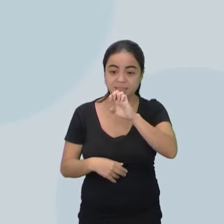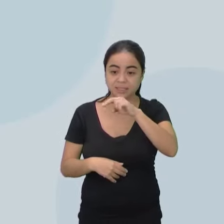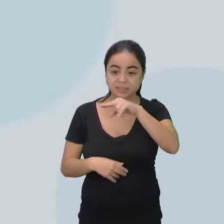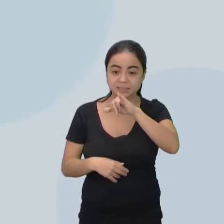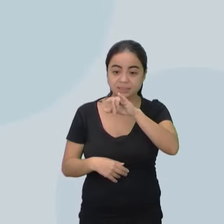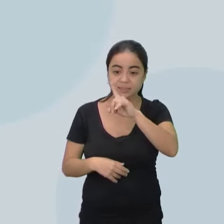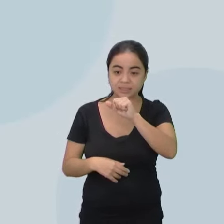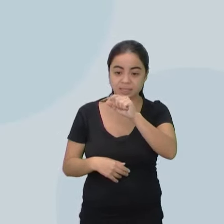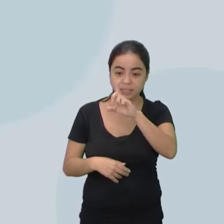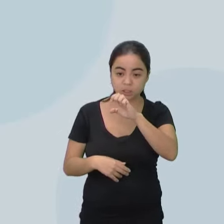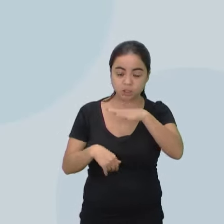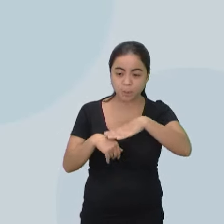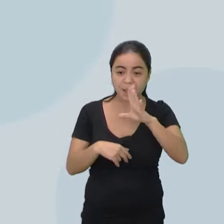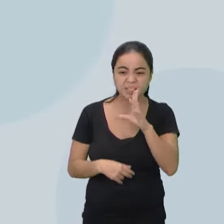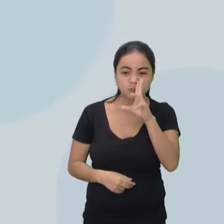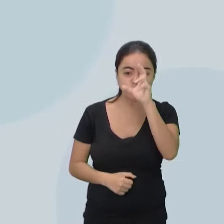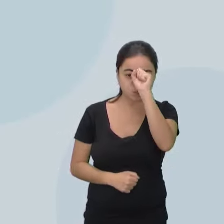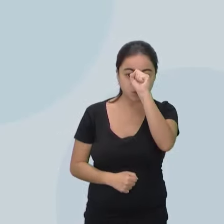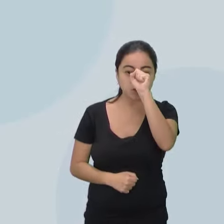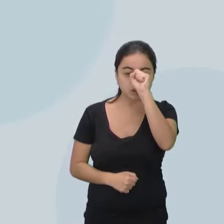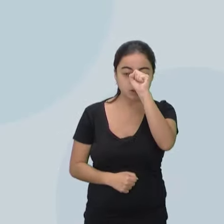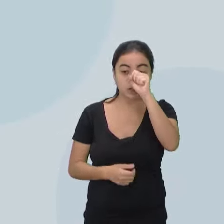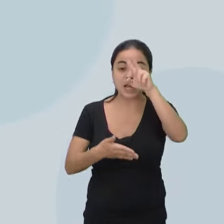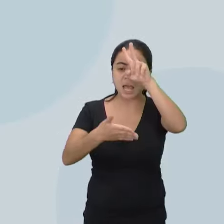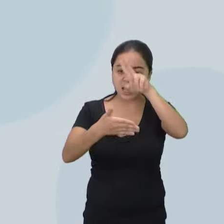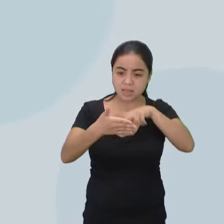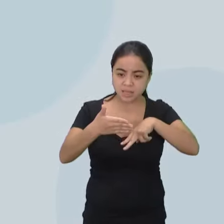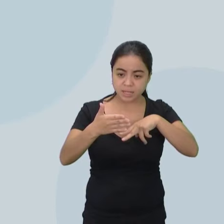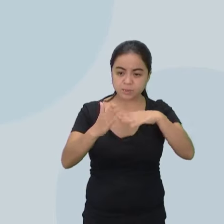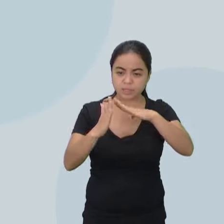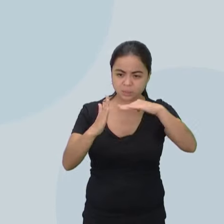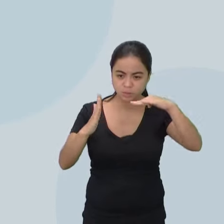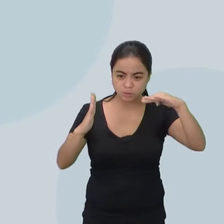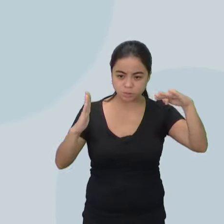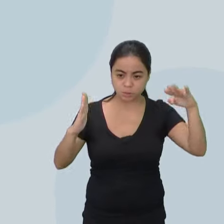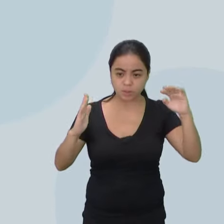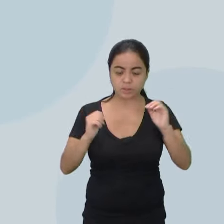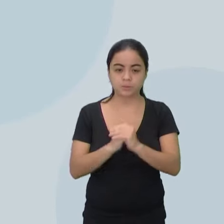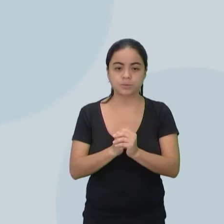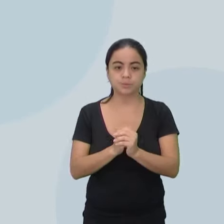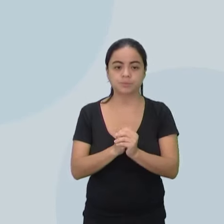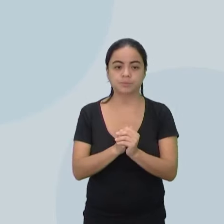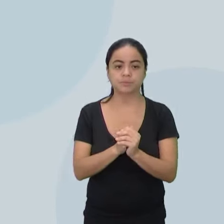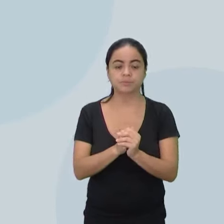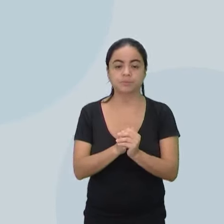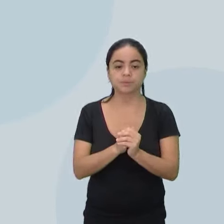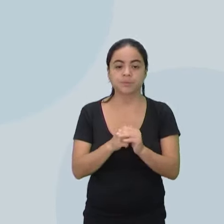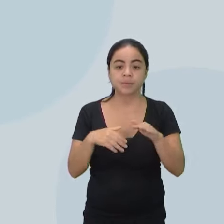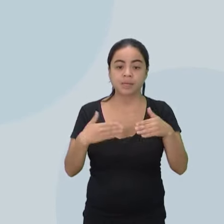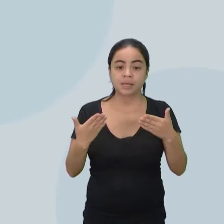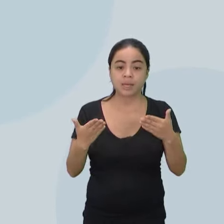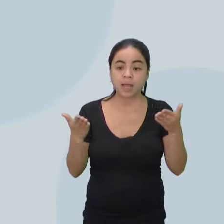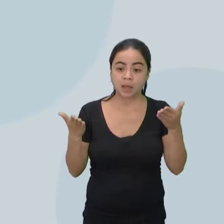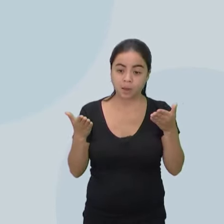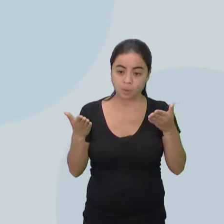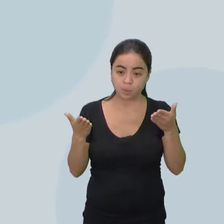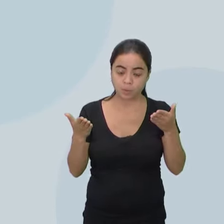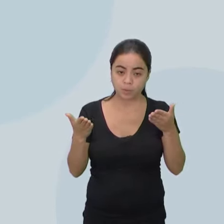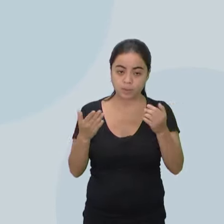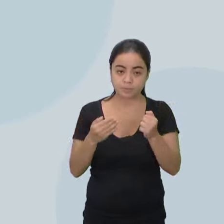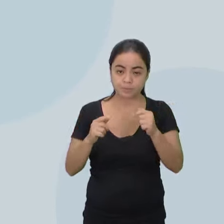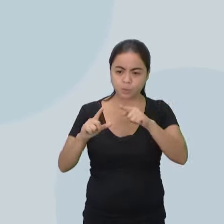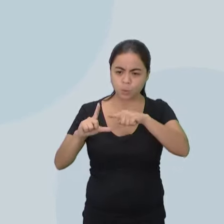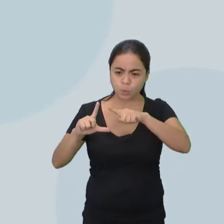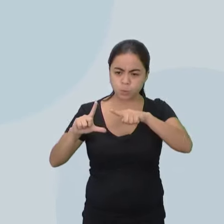Essa é a leitura que é feita no sismógrafo da gente aí. Continuando então, ó... Agora, esses sismógrafos